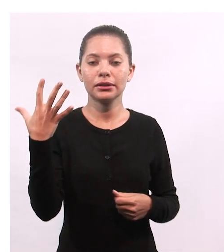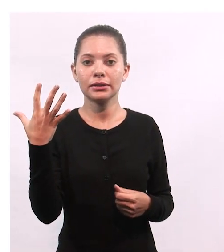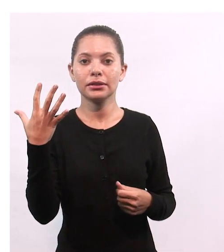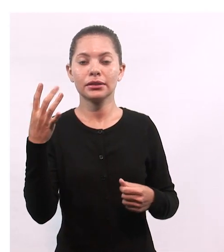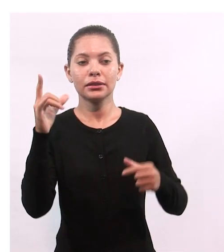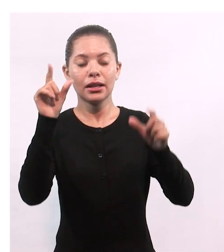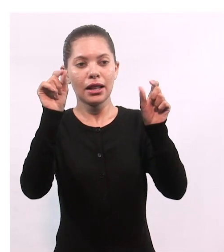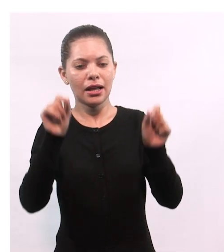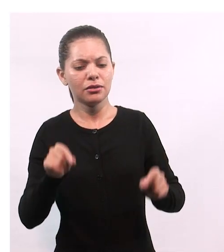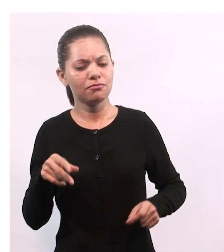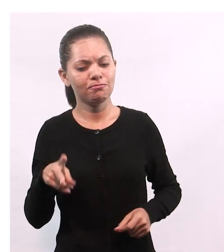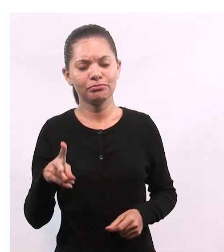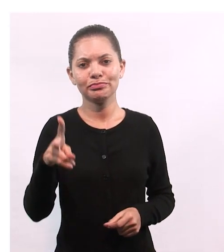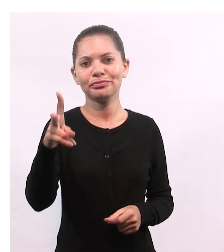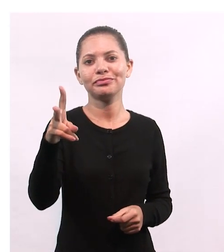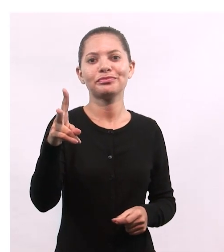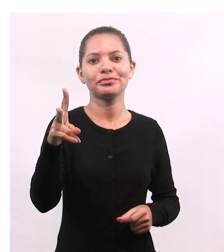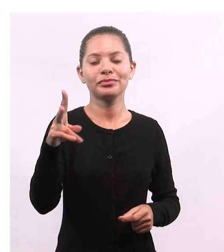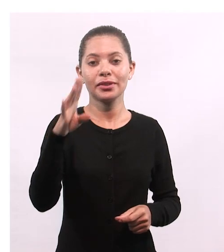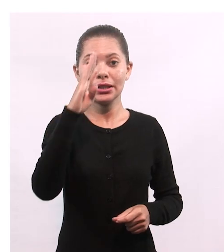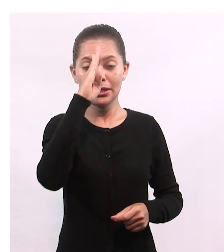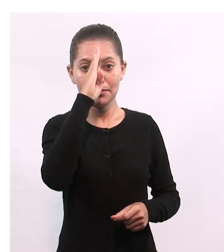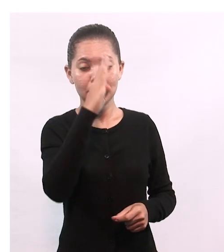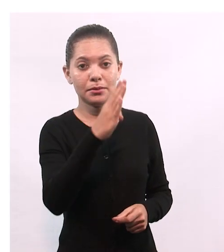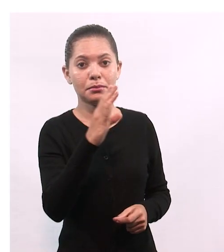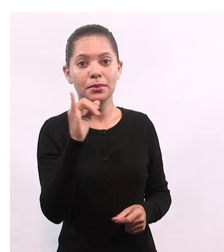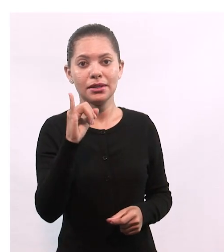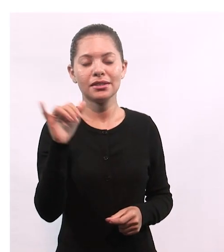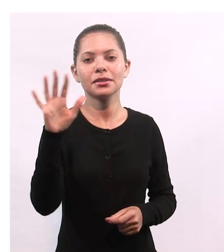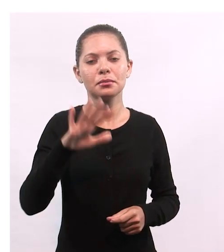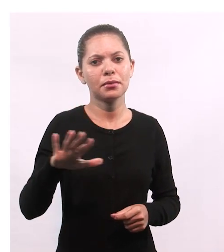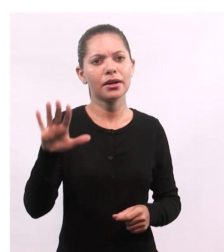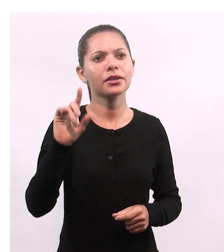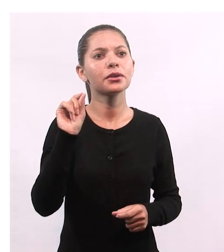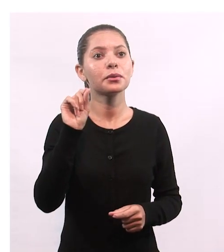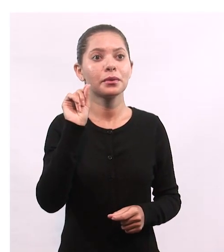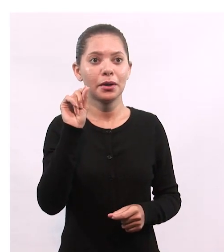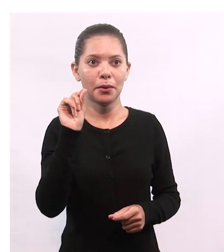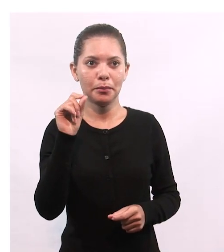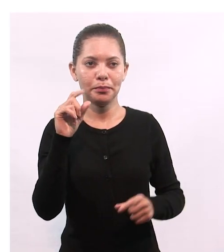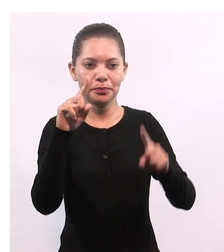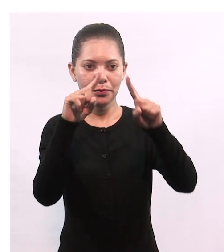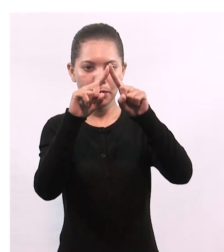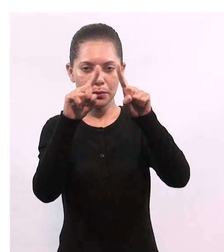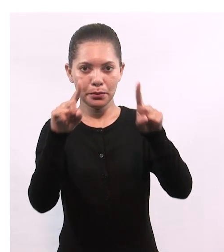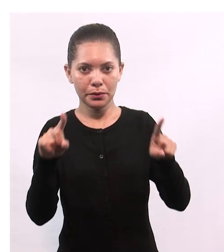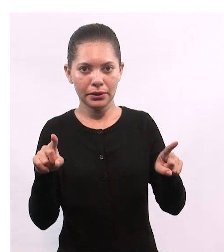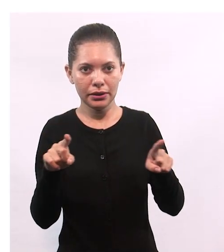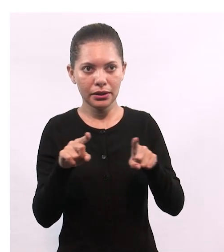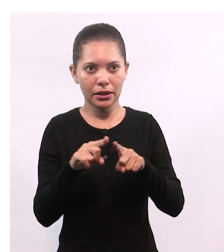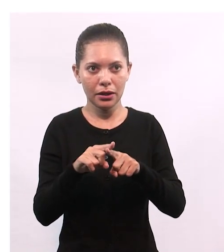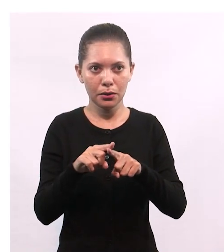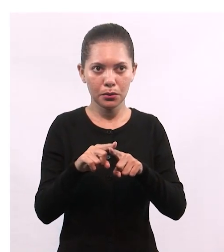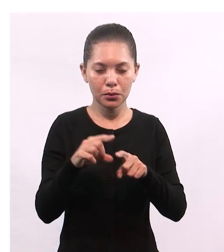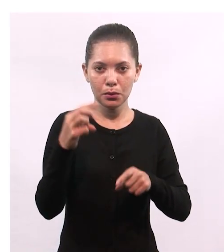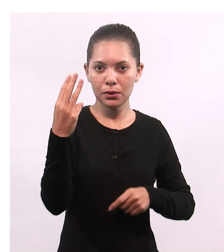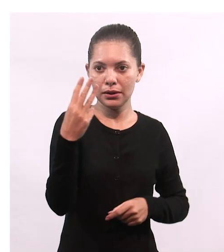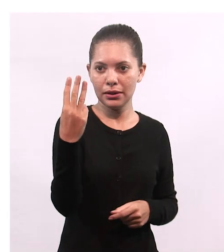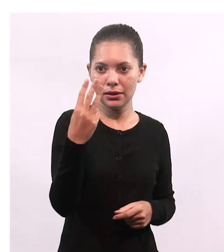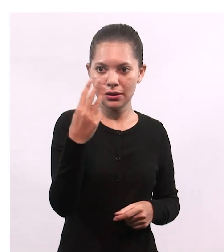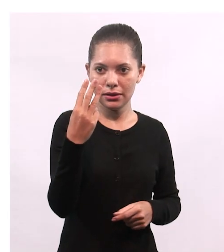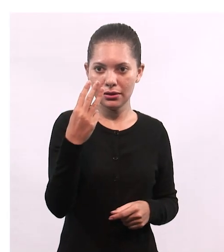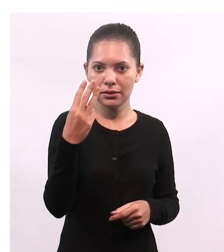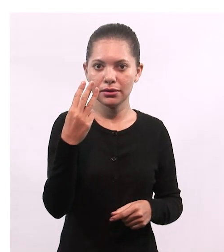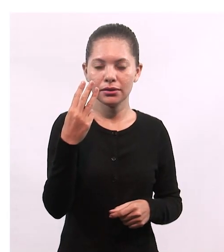uma quantidade de lados infinita. Então, as principais figuras são os triângulos, formados